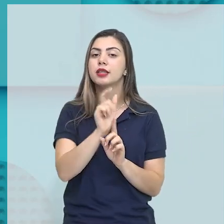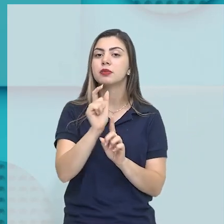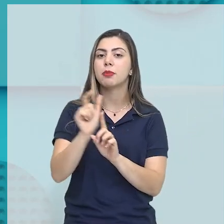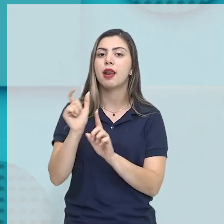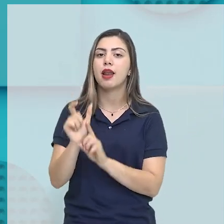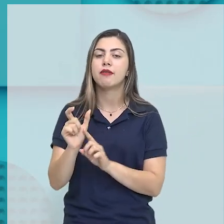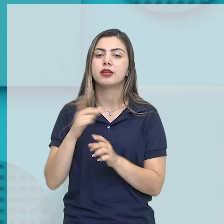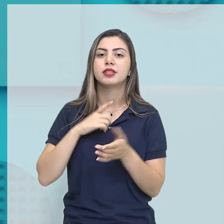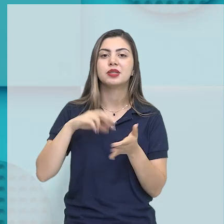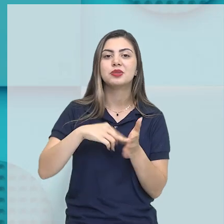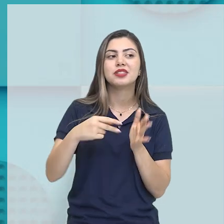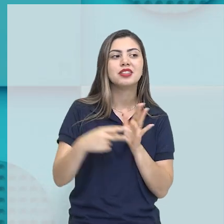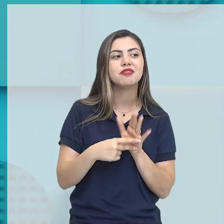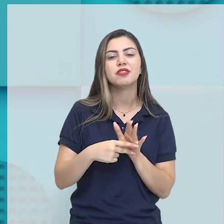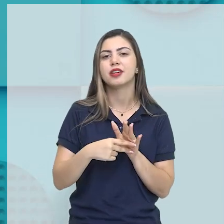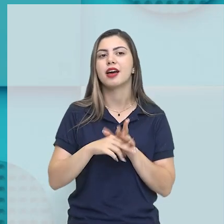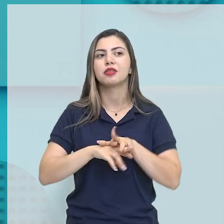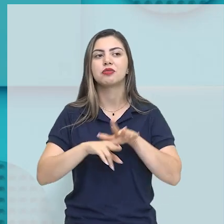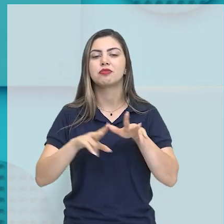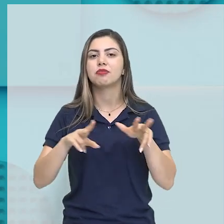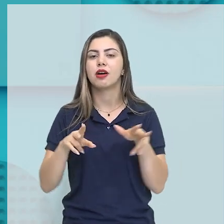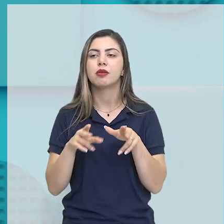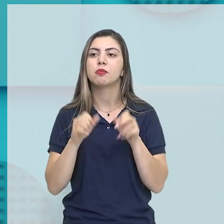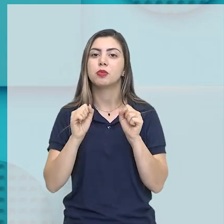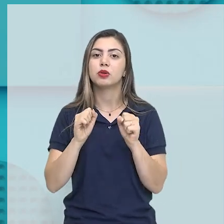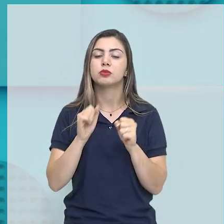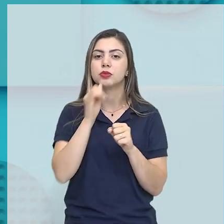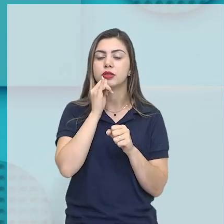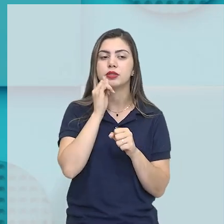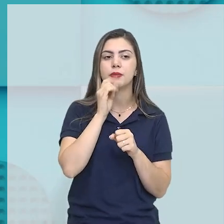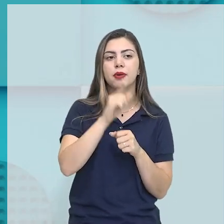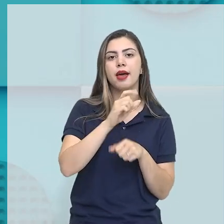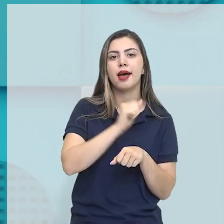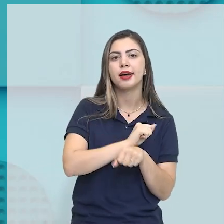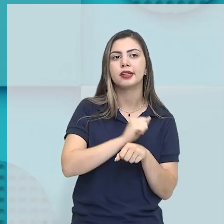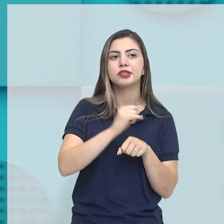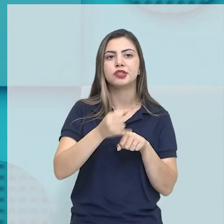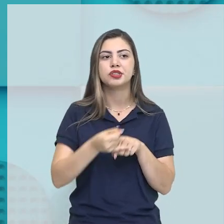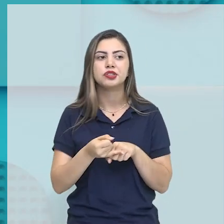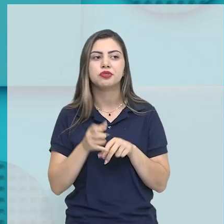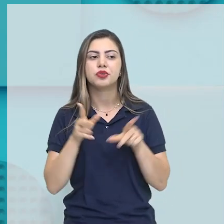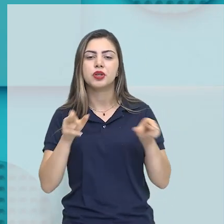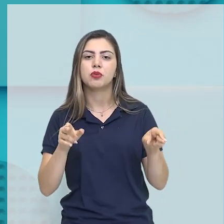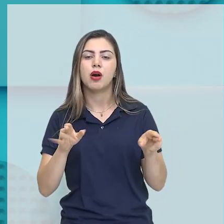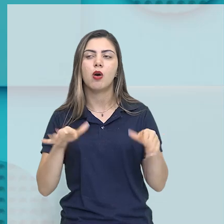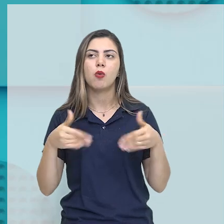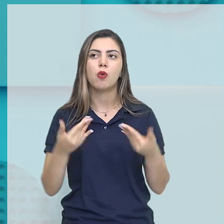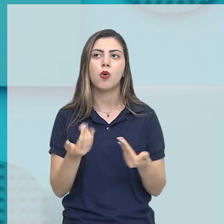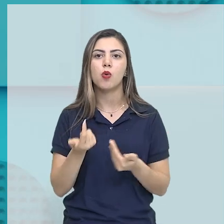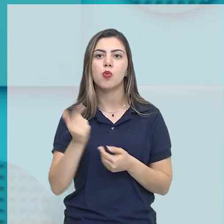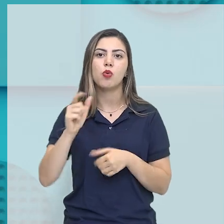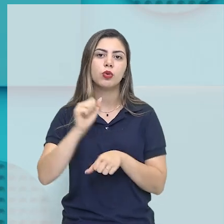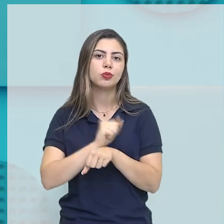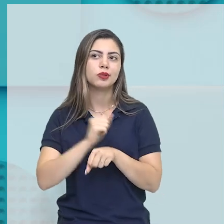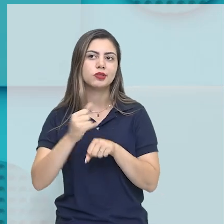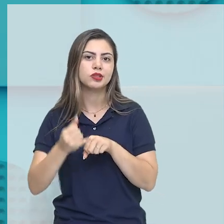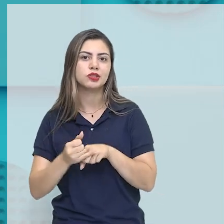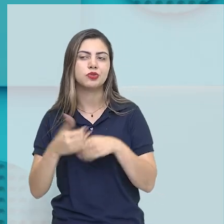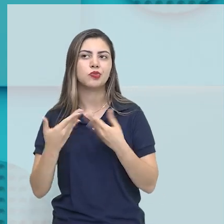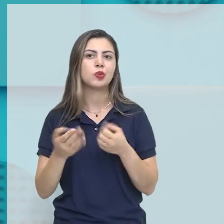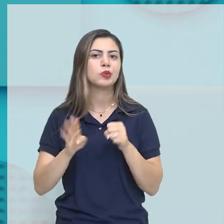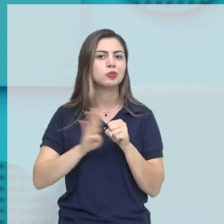a semântica, o sentido. Eu posso utilizar o mesmo adjetivo ou um outro adjetivo, um